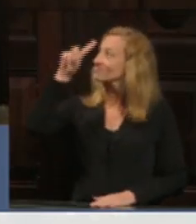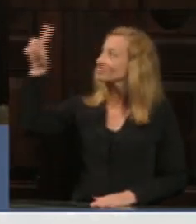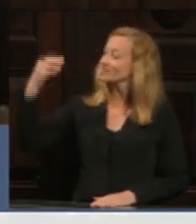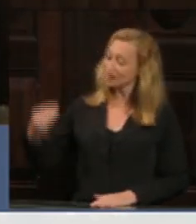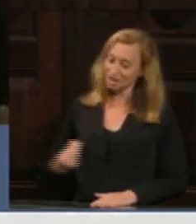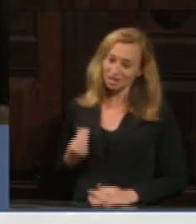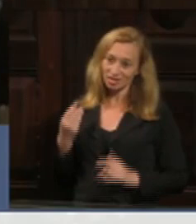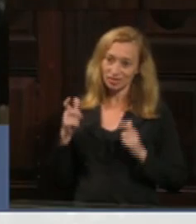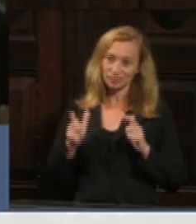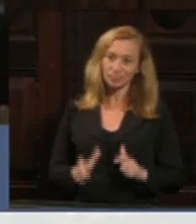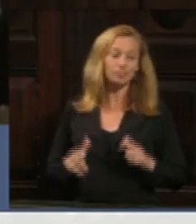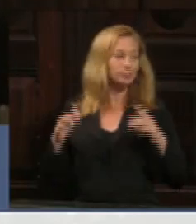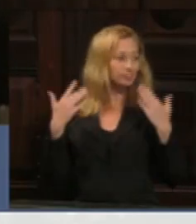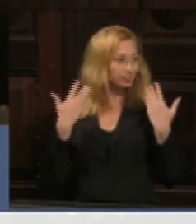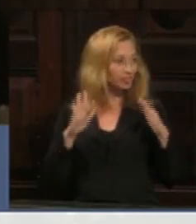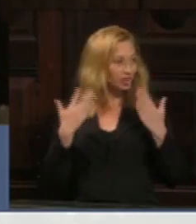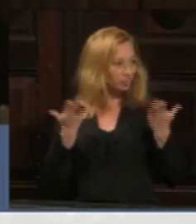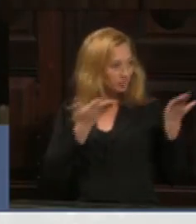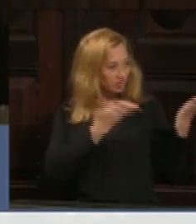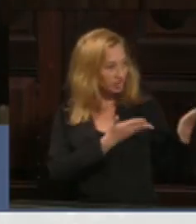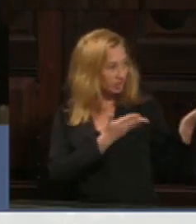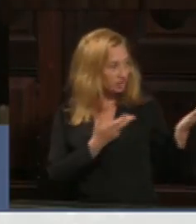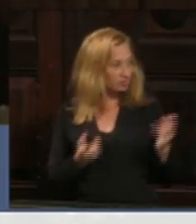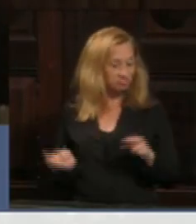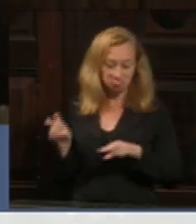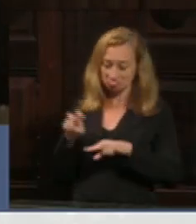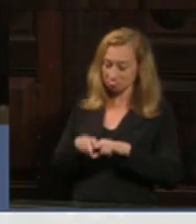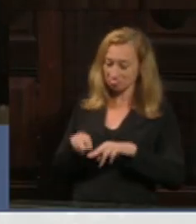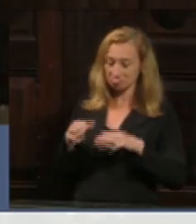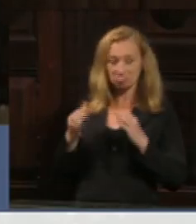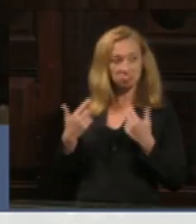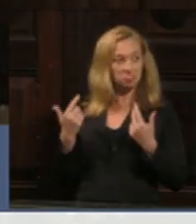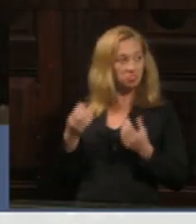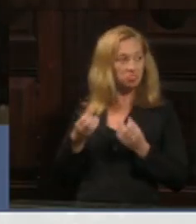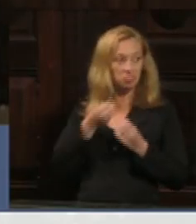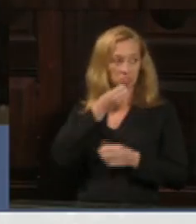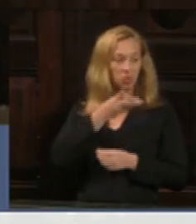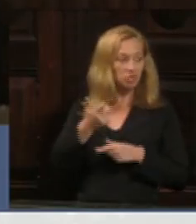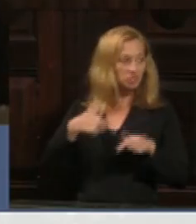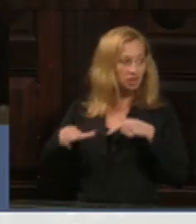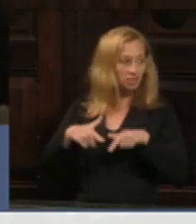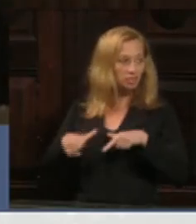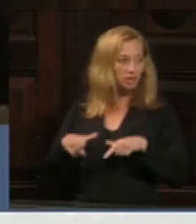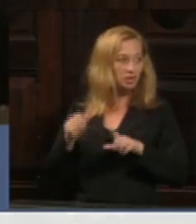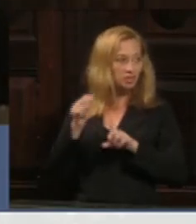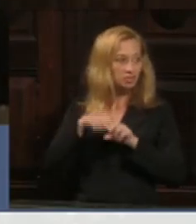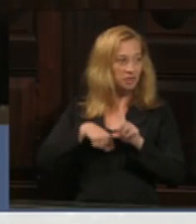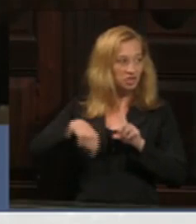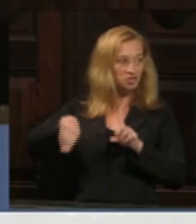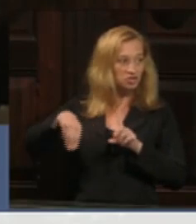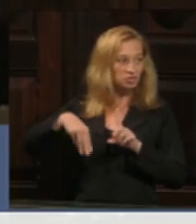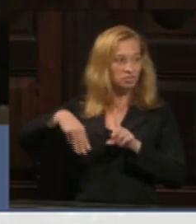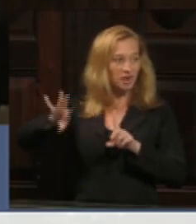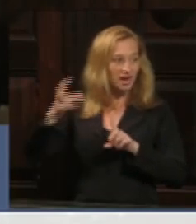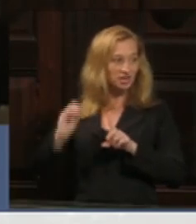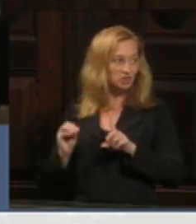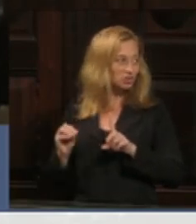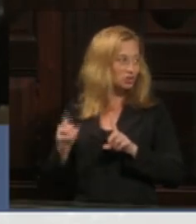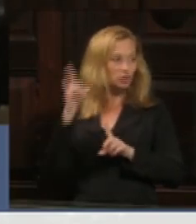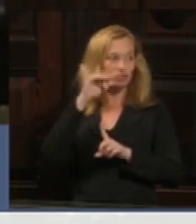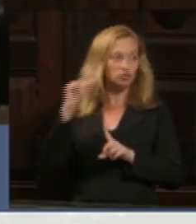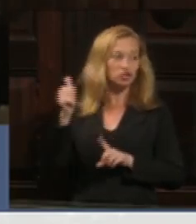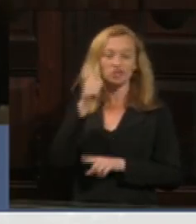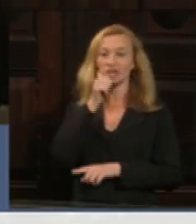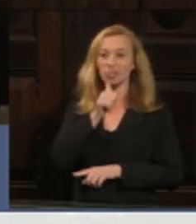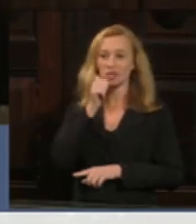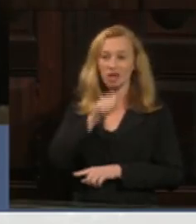aqui, parabenizar a senhora pela condução dos trabalhos. No mês de março, que é o mês internacional da mulher, o